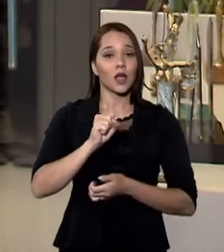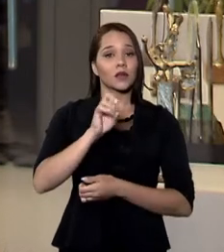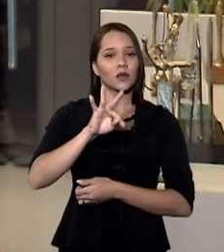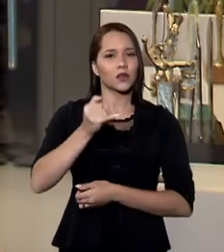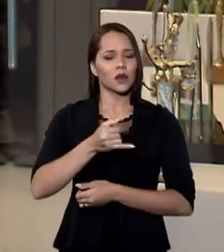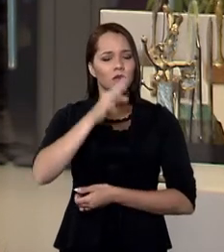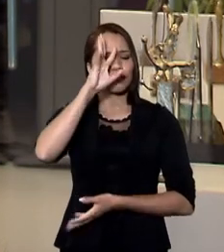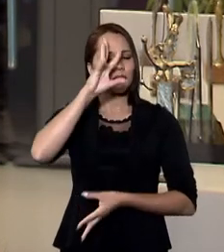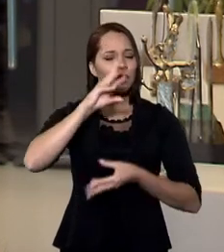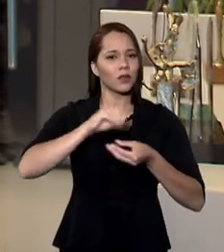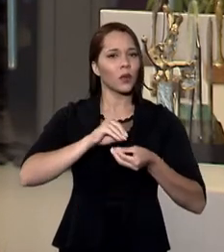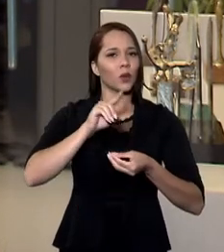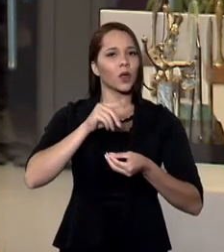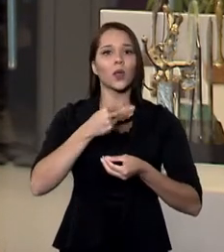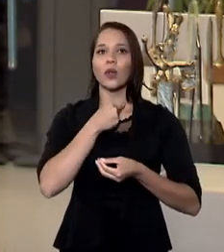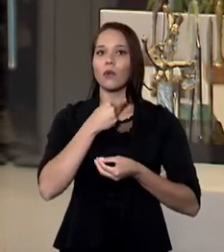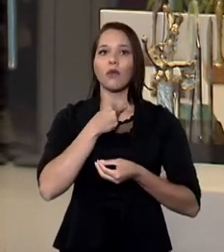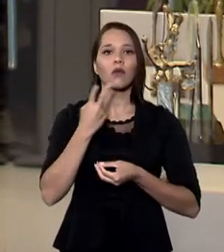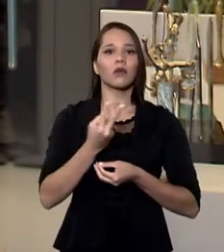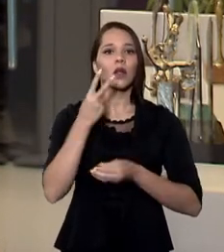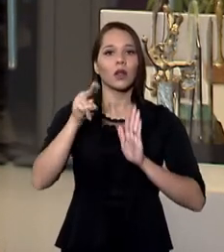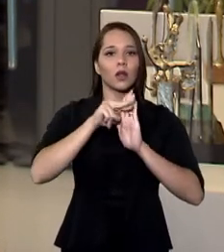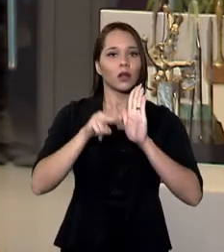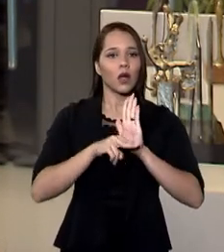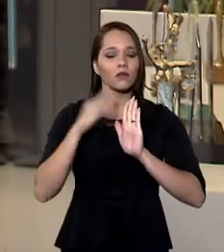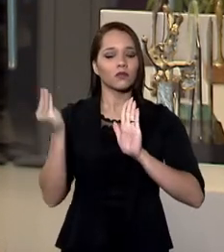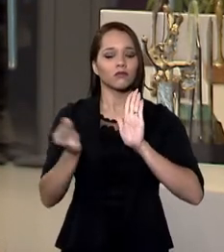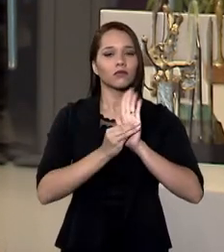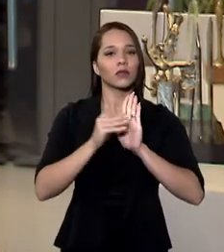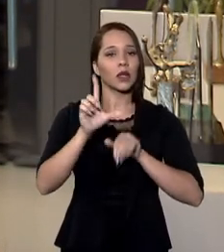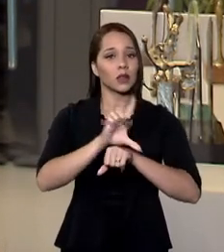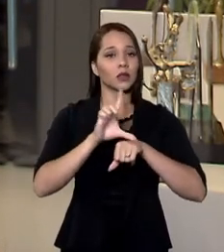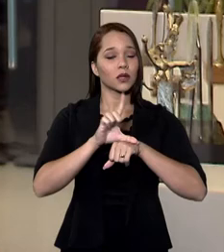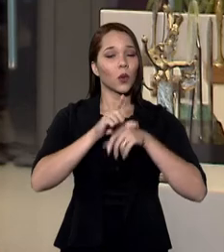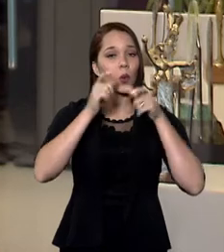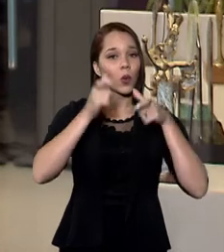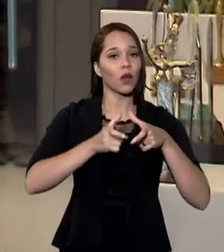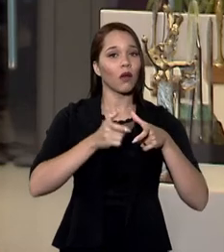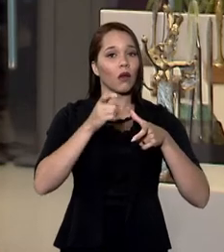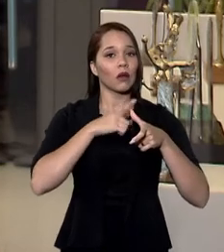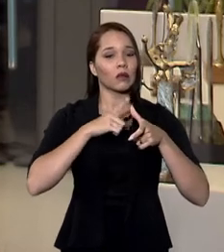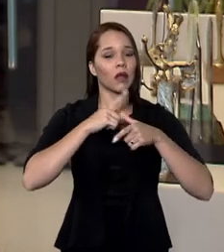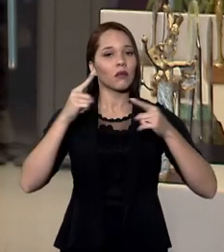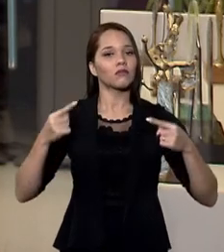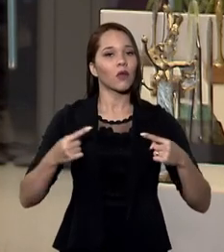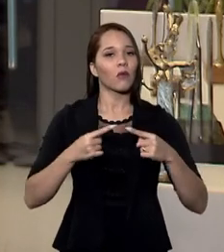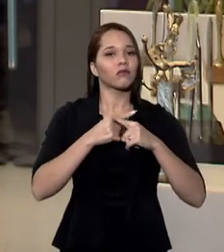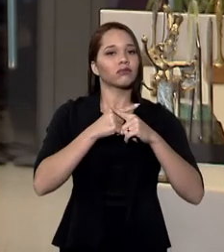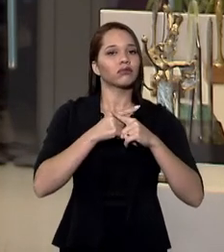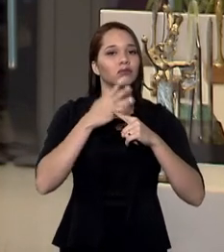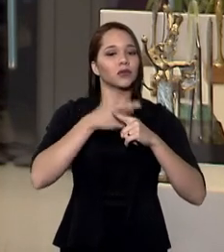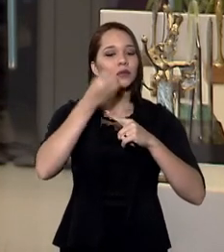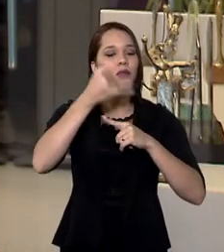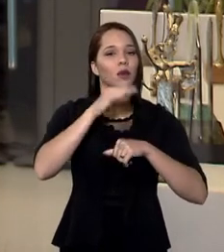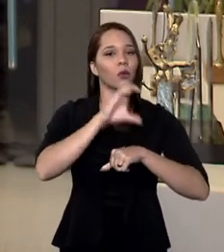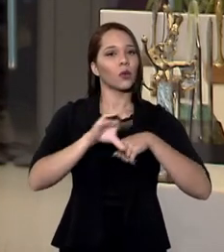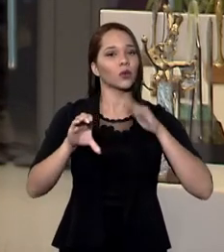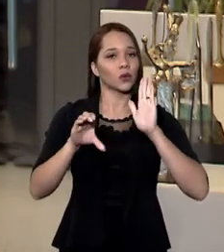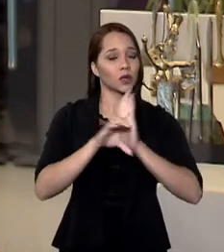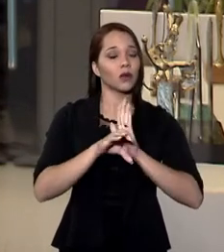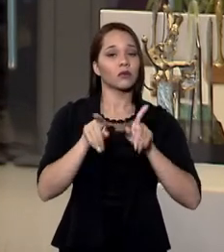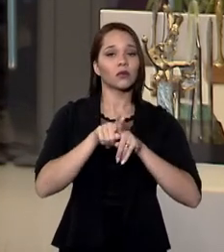STJ manteve o entendimento ao afirmar que não se pode valer de norma prevista em legislação local que esteja em conflito com os dispositivos